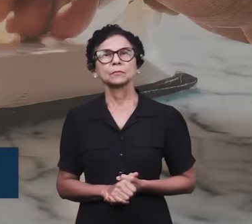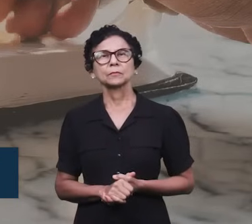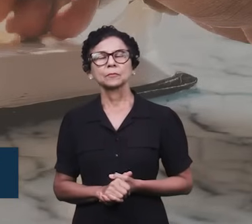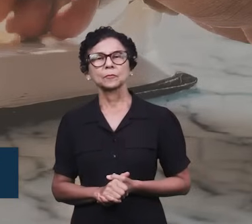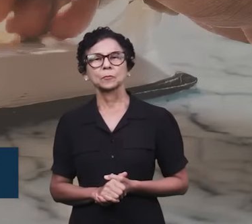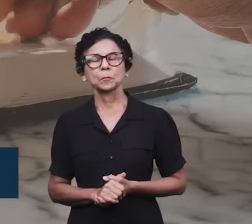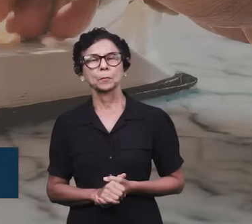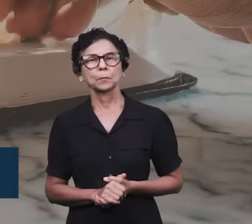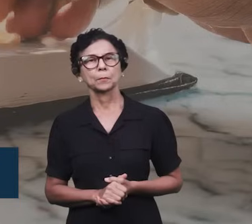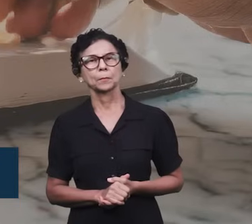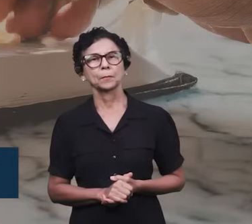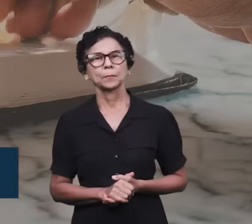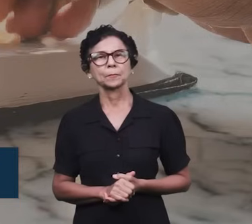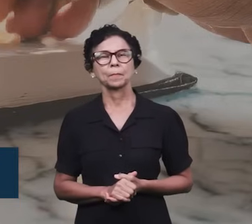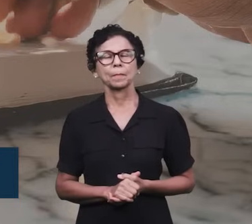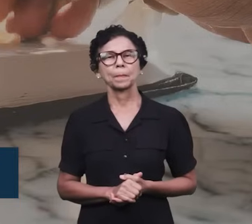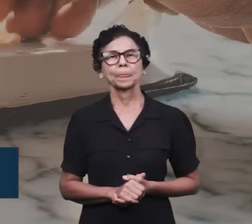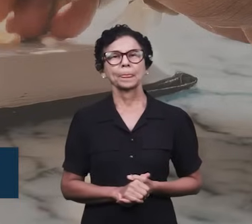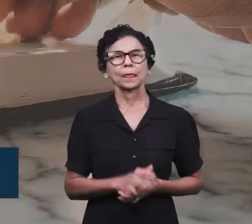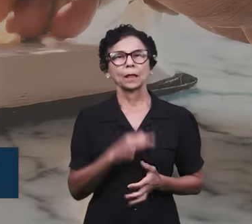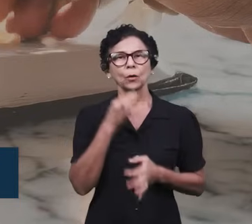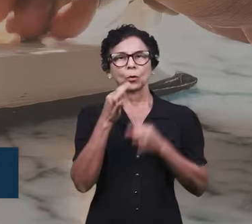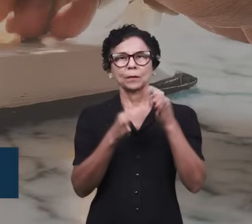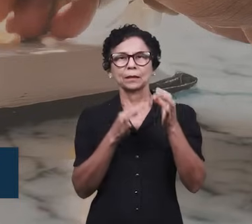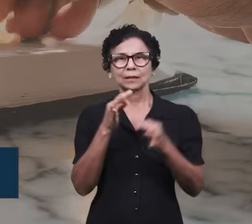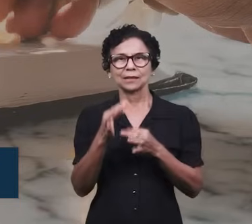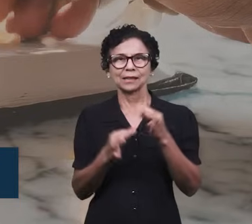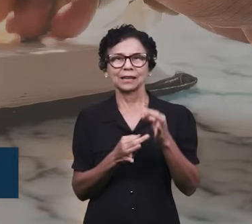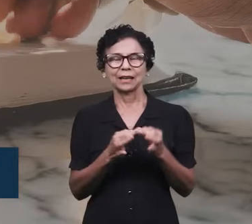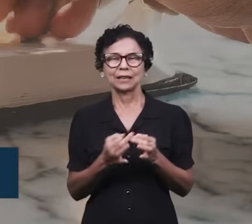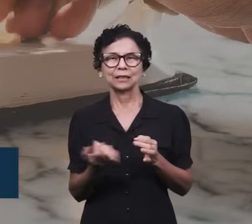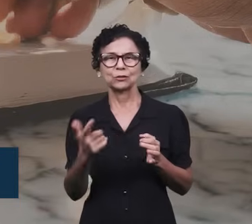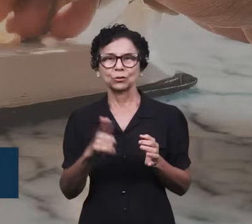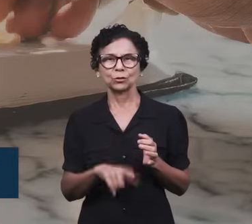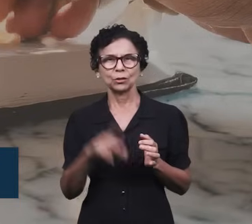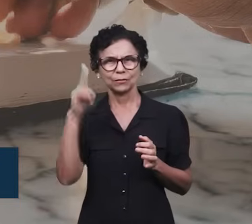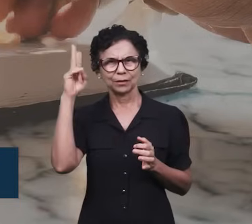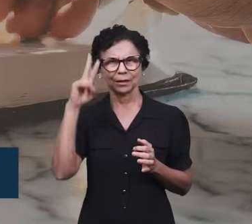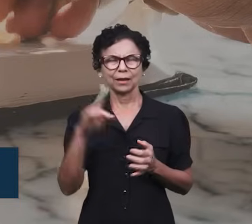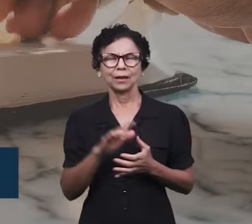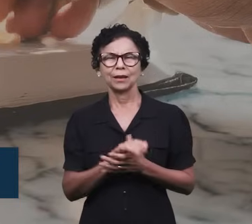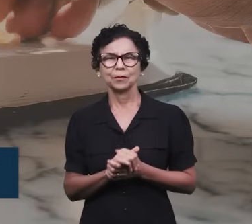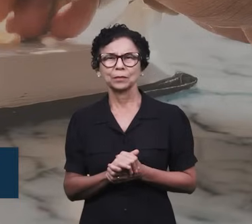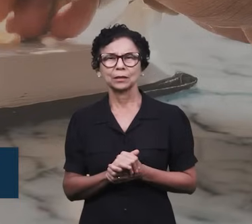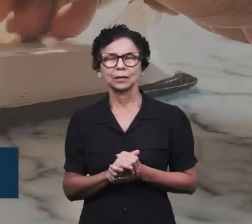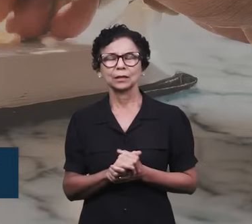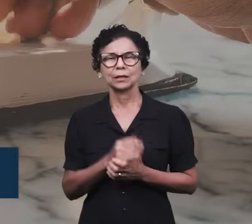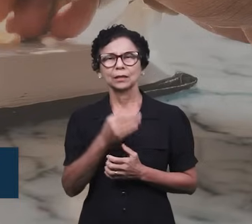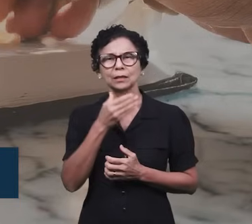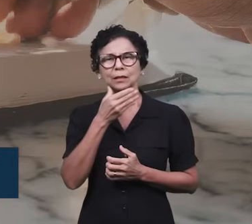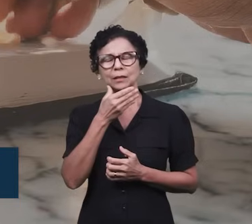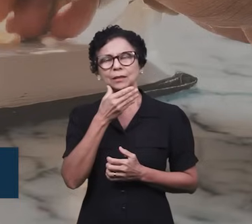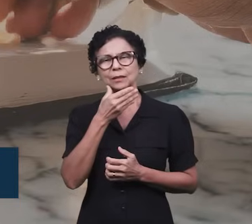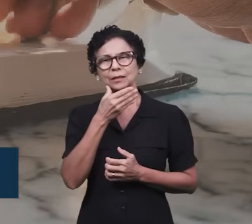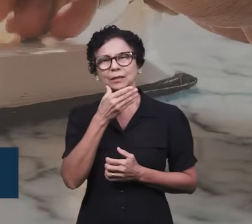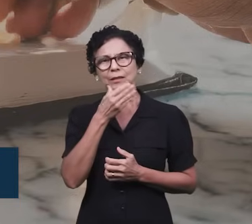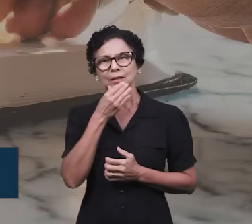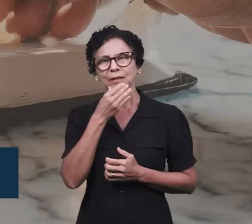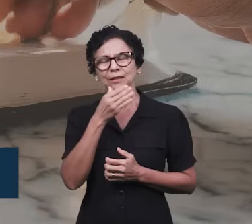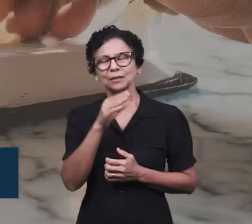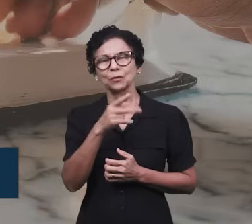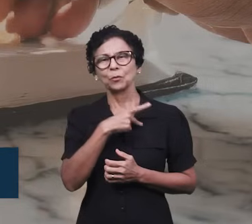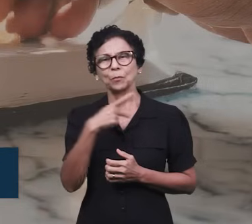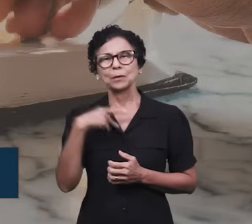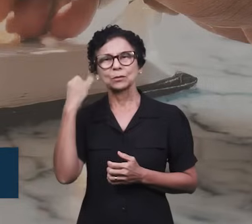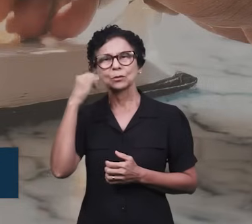aí sobre aquela questão aí da queda do Josias, né? Ali o pastor Orlando que fez aquela sutura, aquela